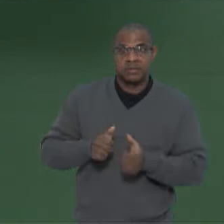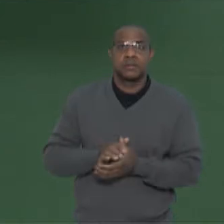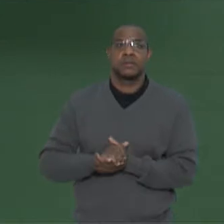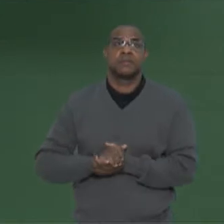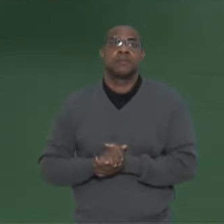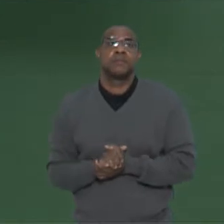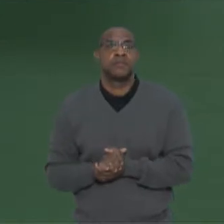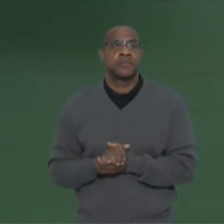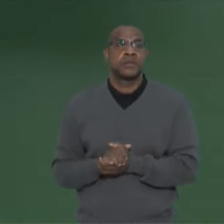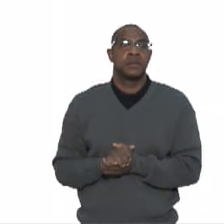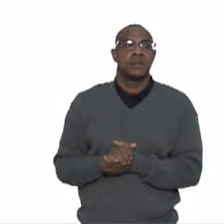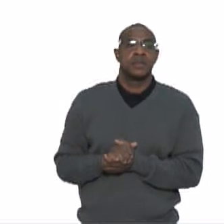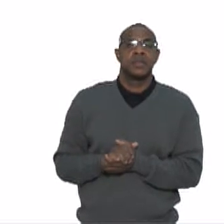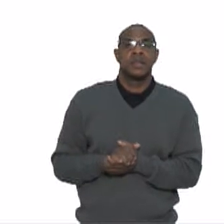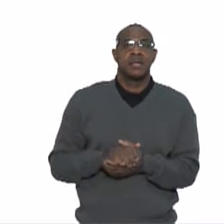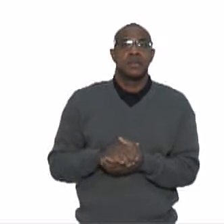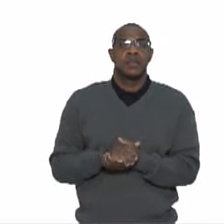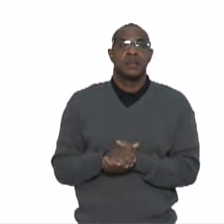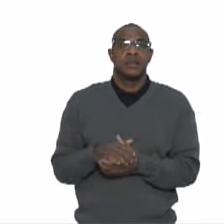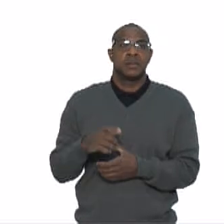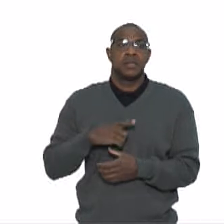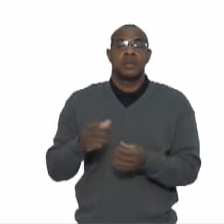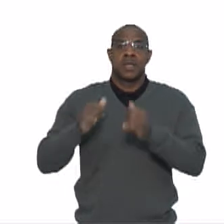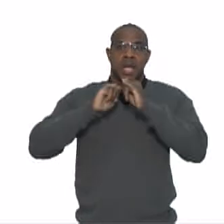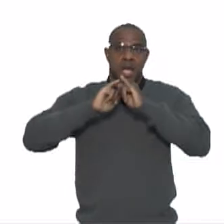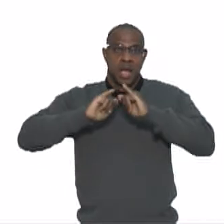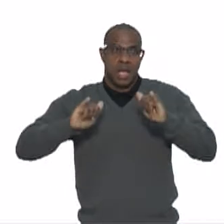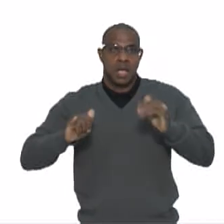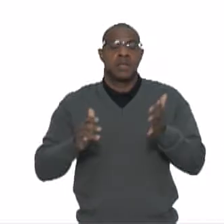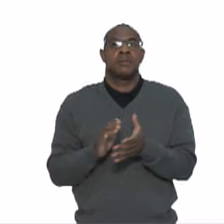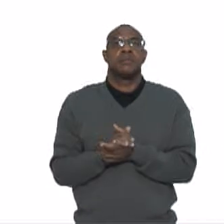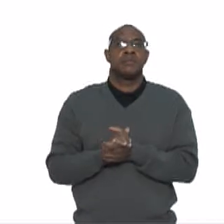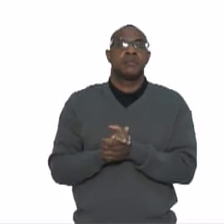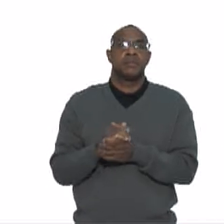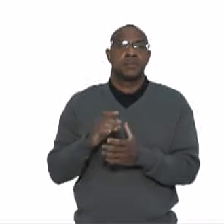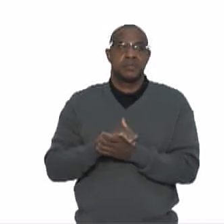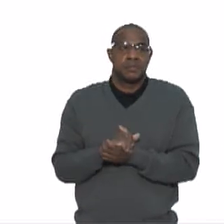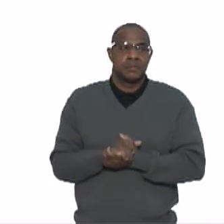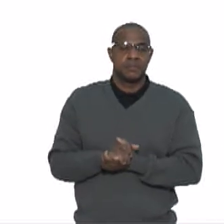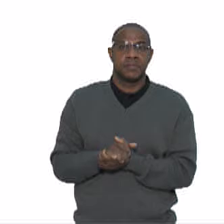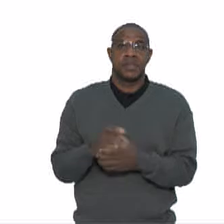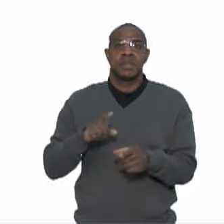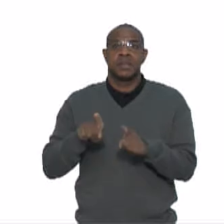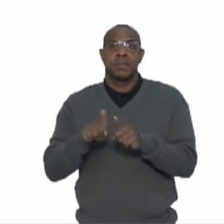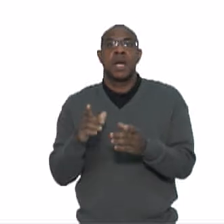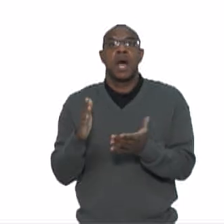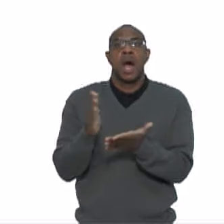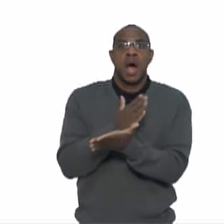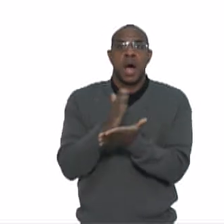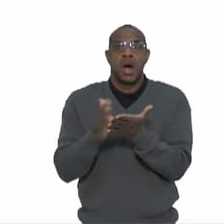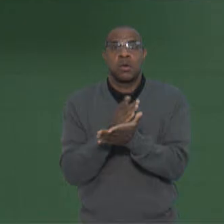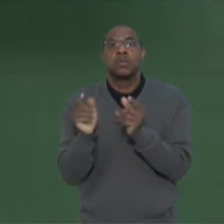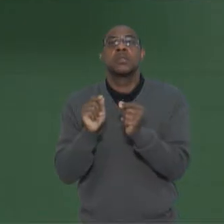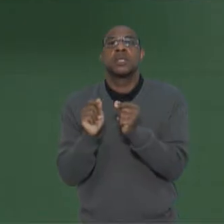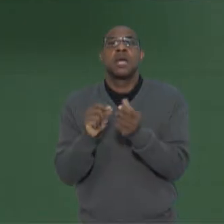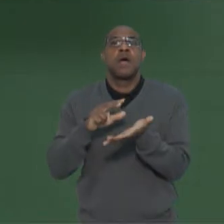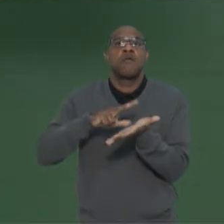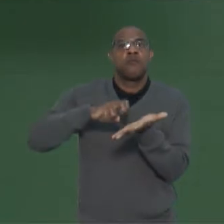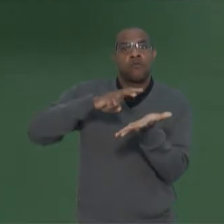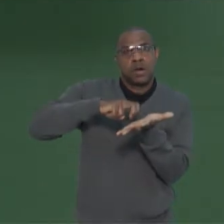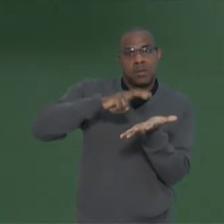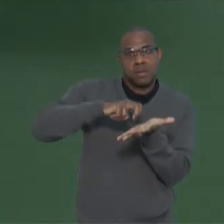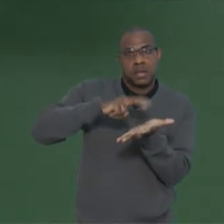Paz, um gênero, notícia e alguns vocabulários relacionados ao